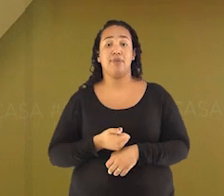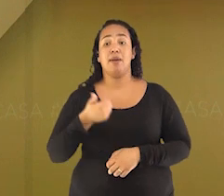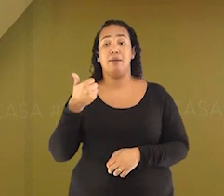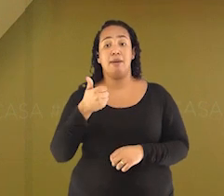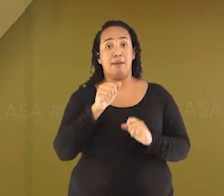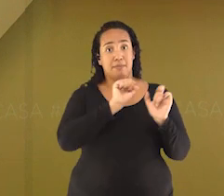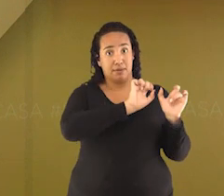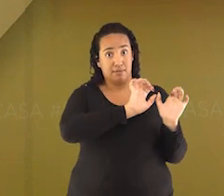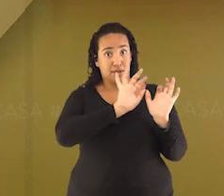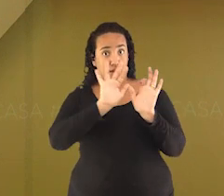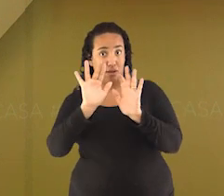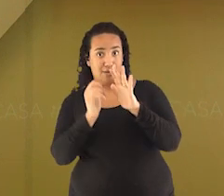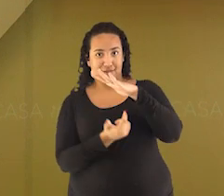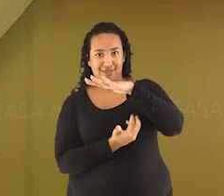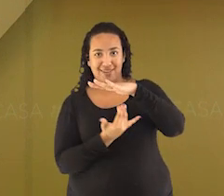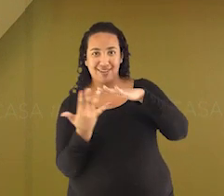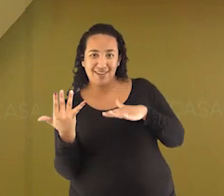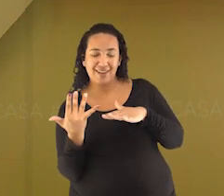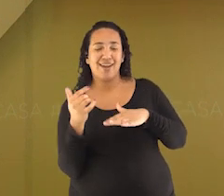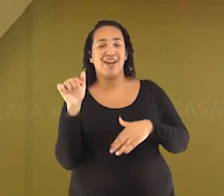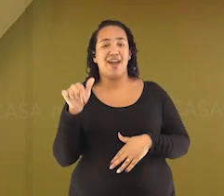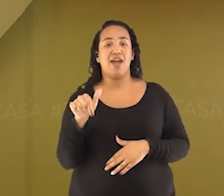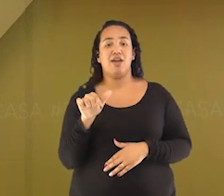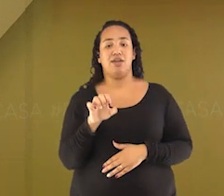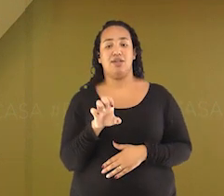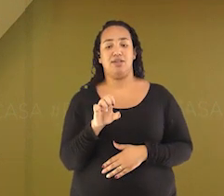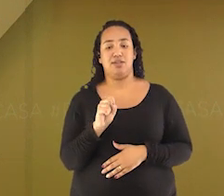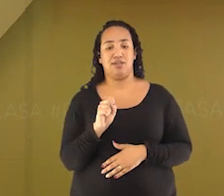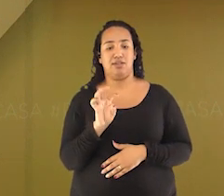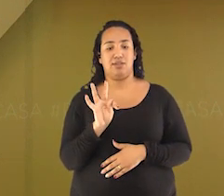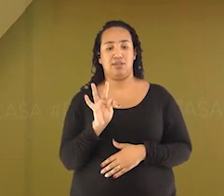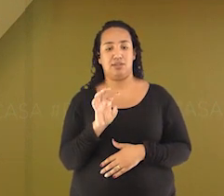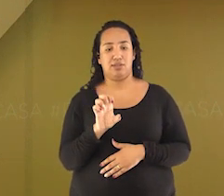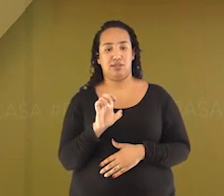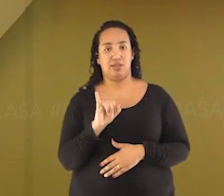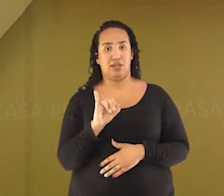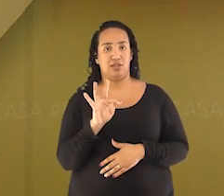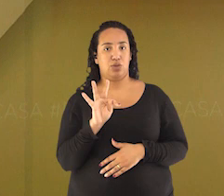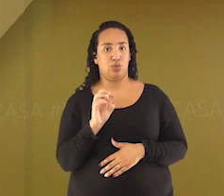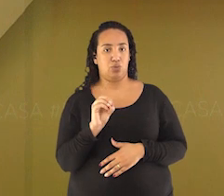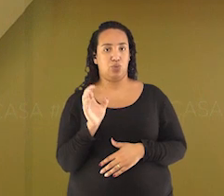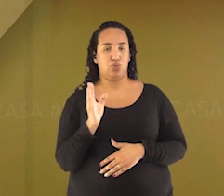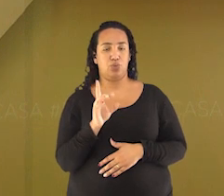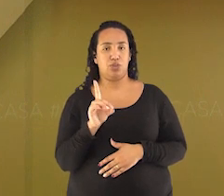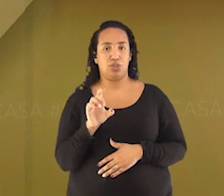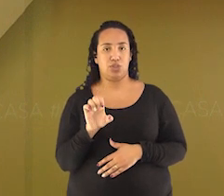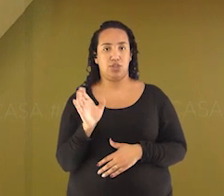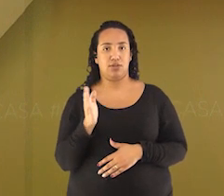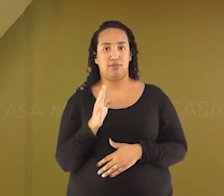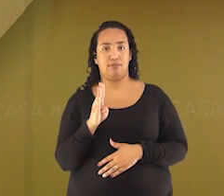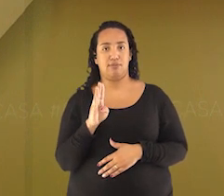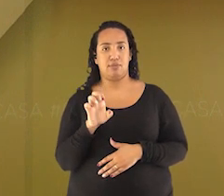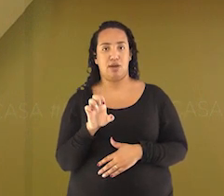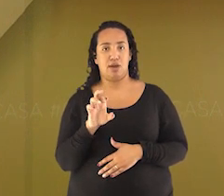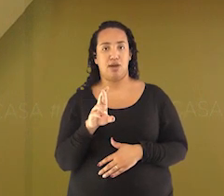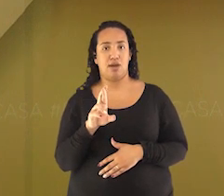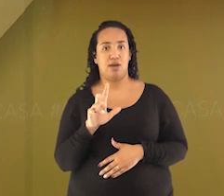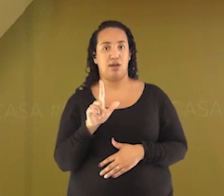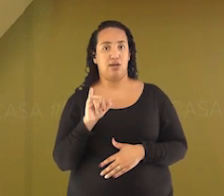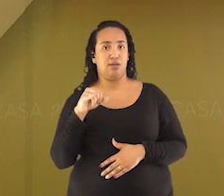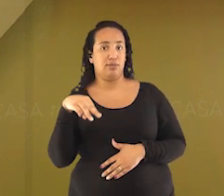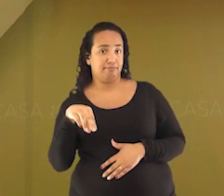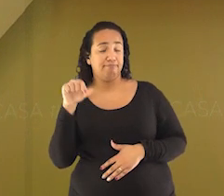de Bering, que liga a Ásia ao que hoje é a América do Norte. A gente pode ver lá em cima circulado de preto, tá? Isso foi possível